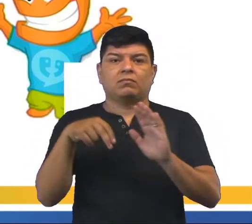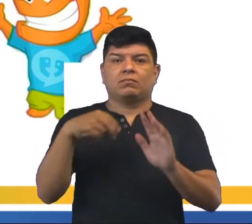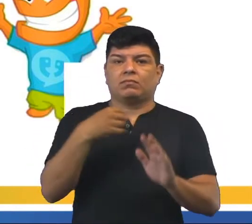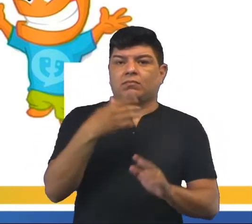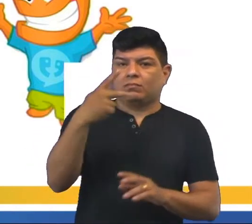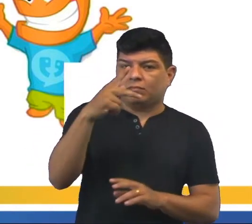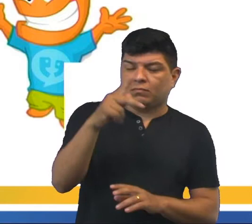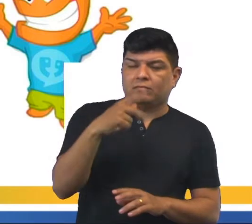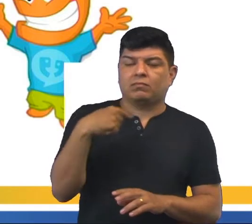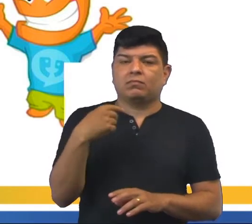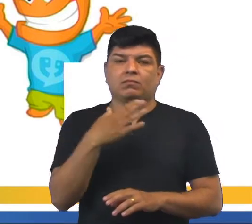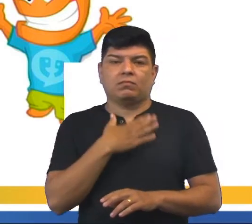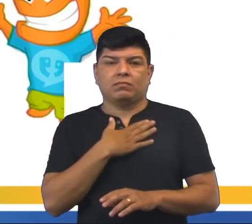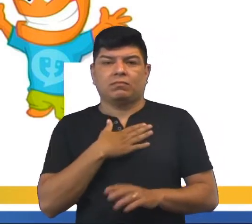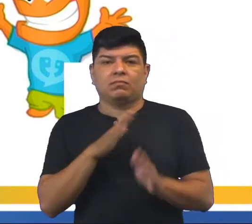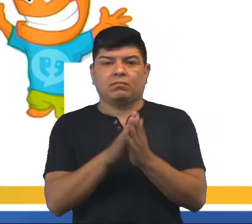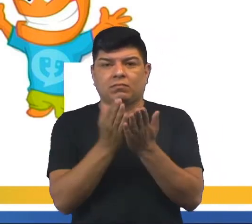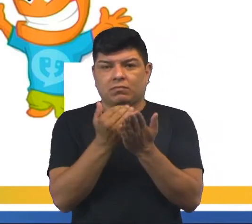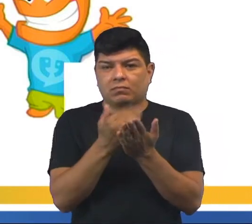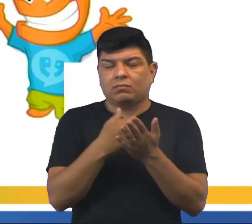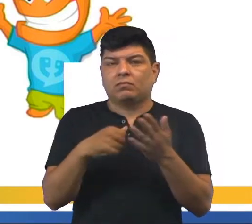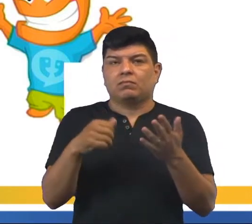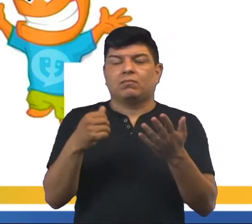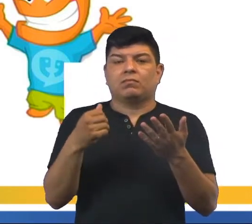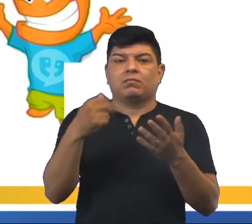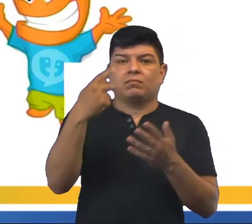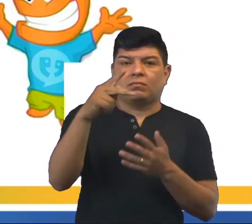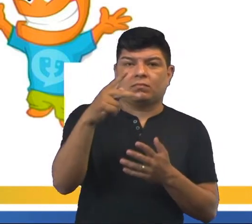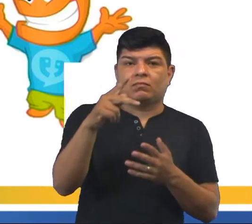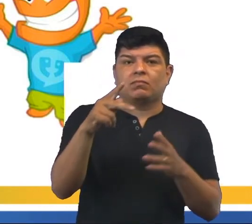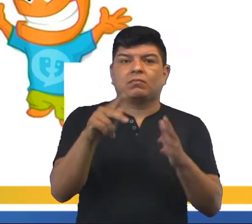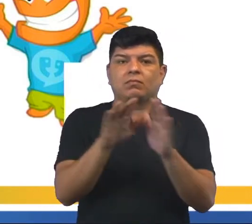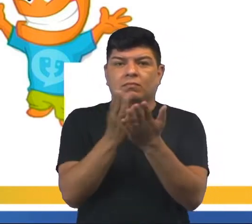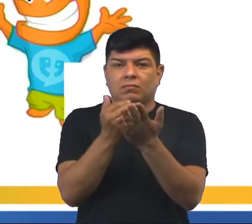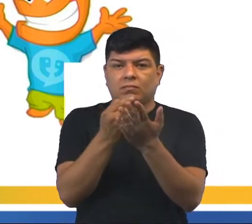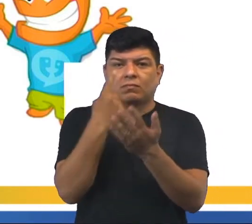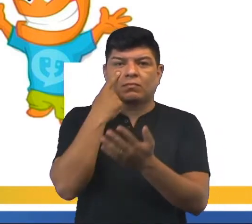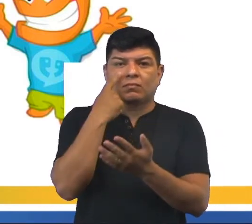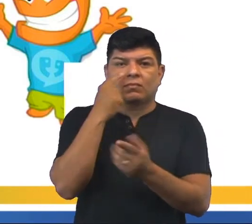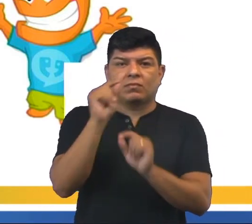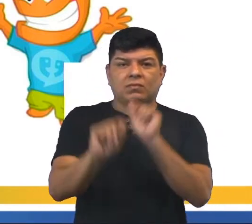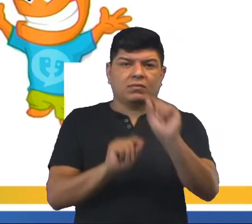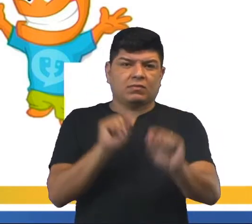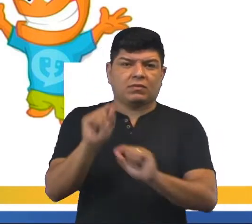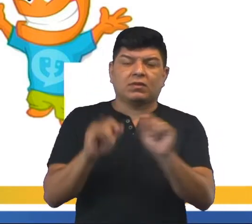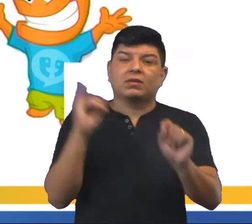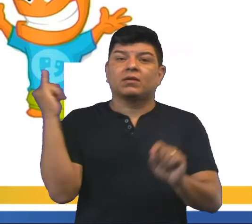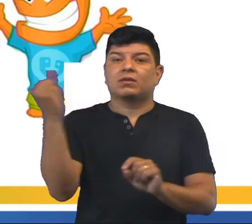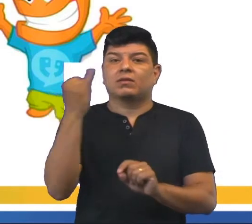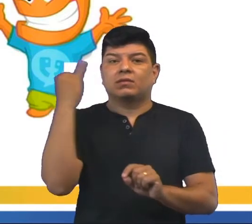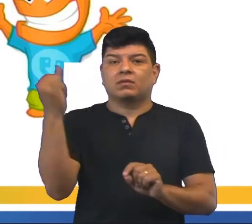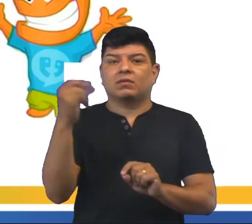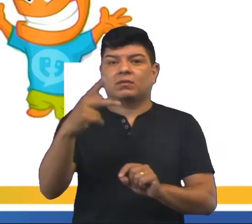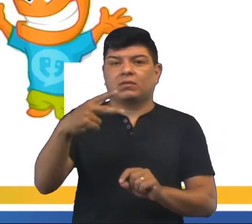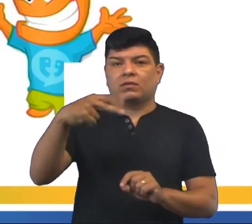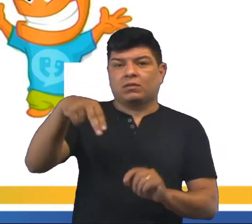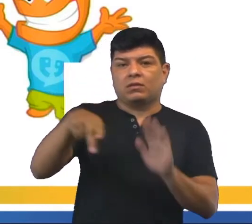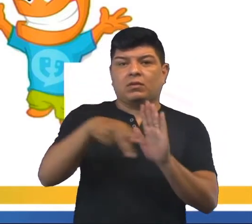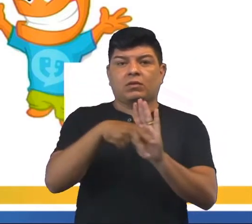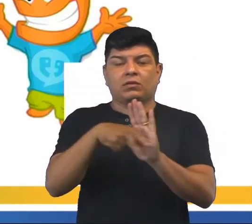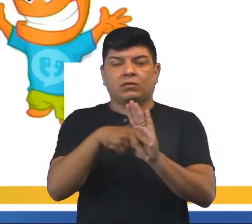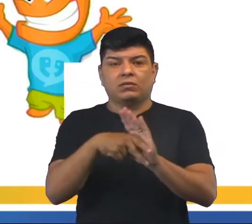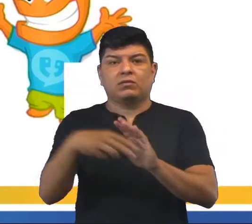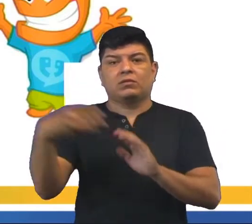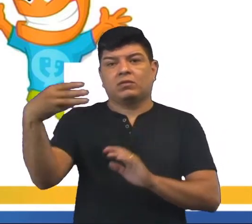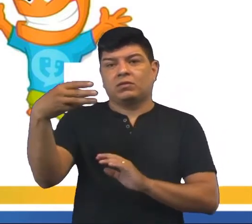su libro, nuestro libro, vuestro libro e su libro. Observem o que é interessante, que o pronome possessivo, tanto